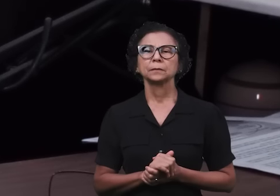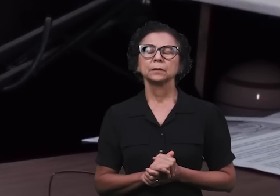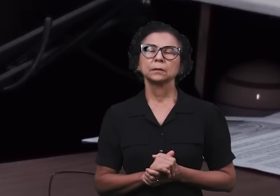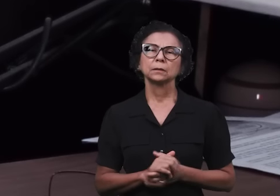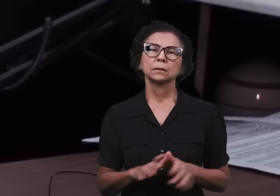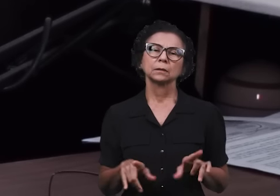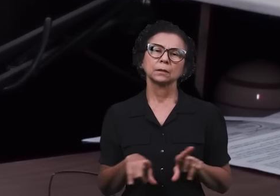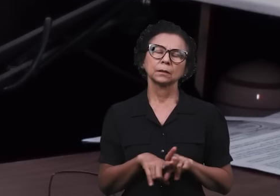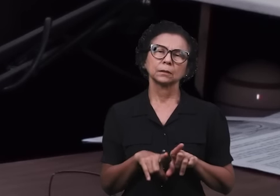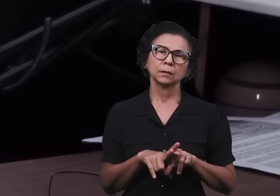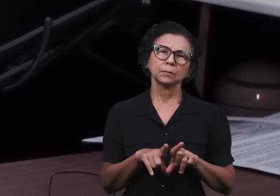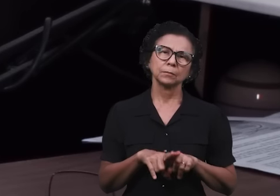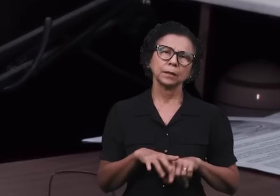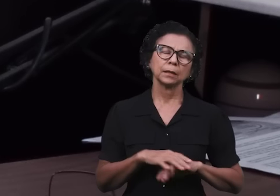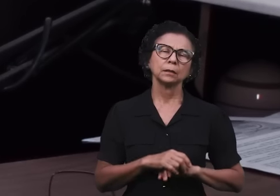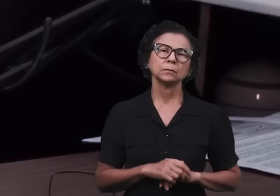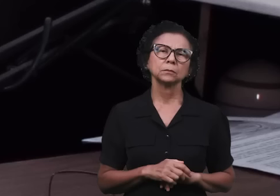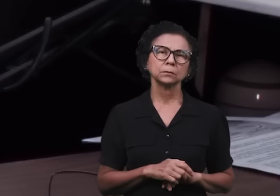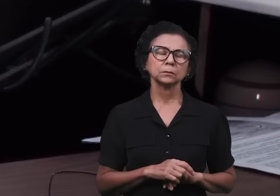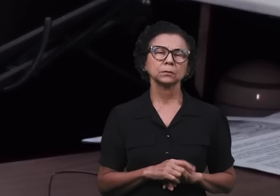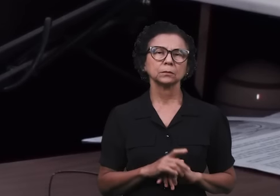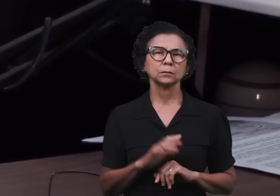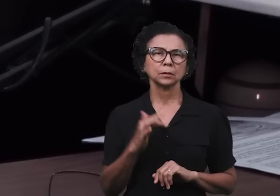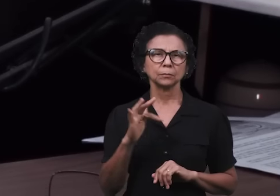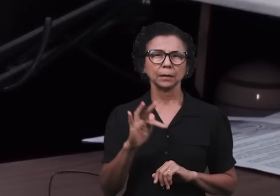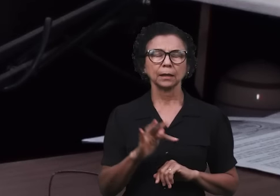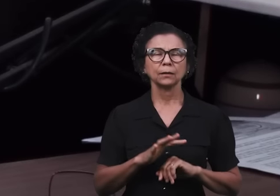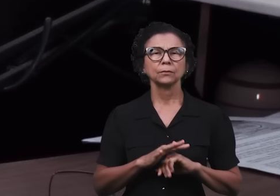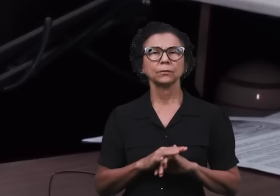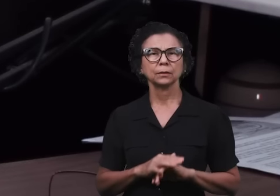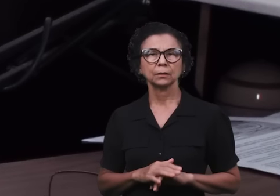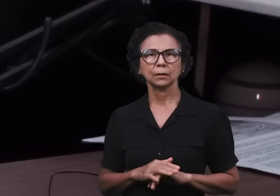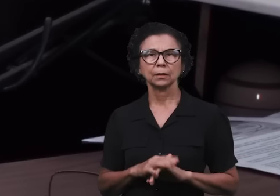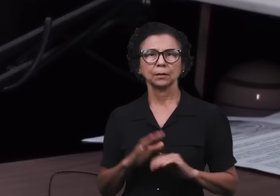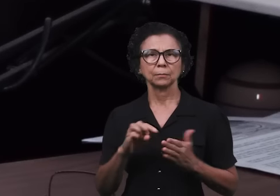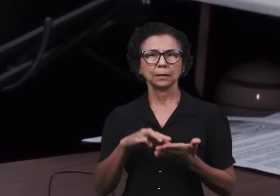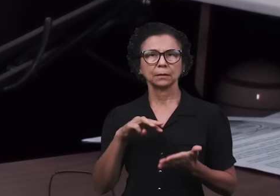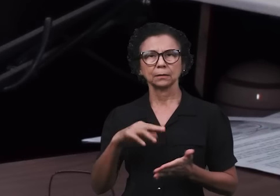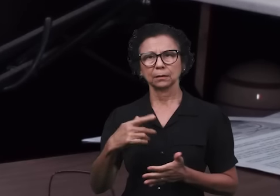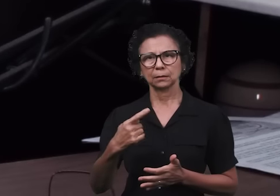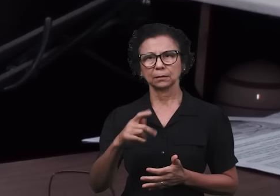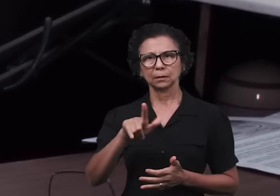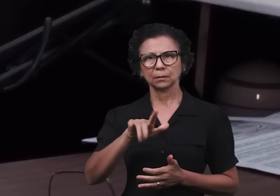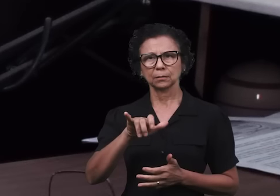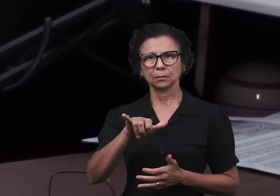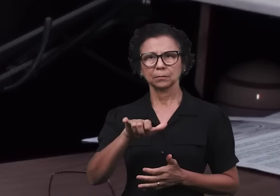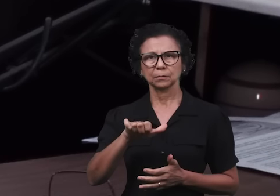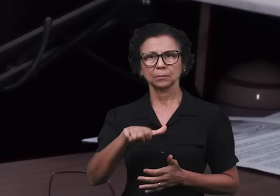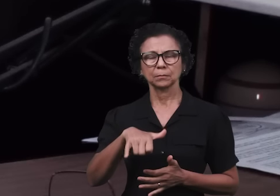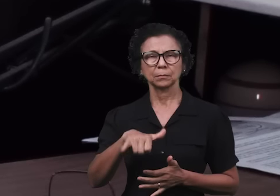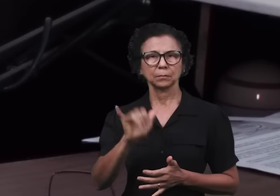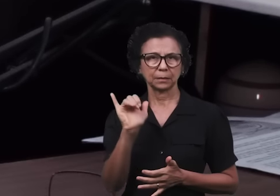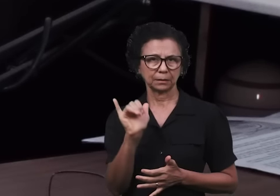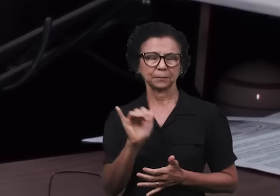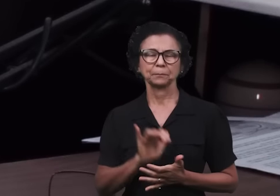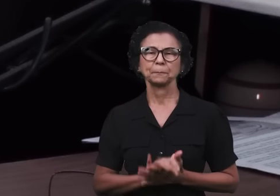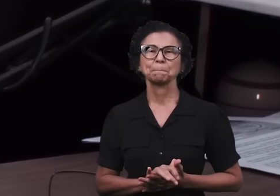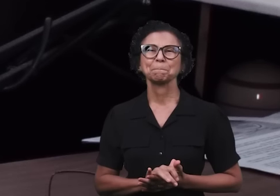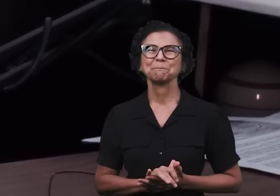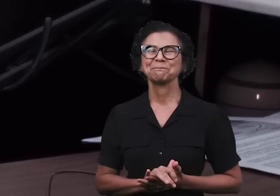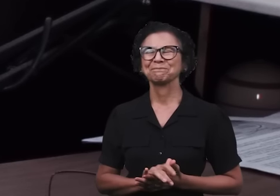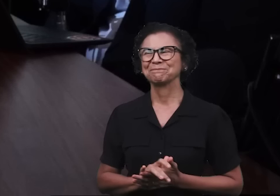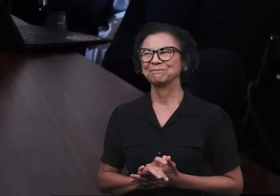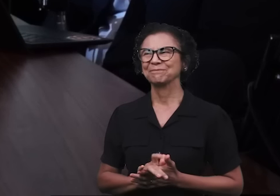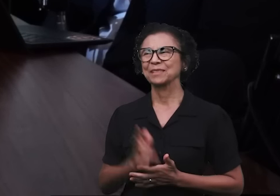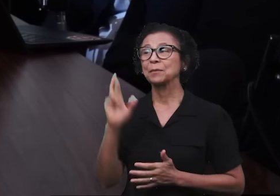daqui a alguns meses, nós estaremos presentes também na plataforma de streaming Maranata Play. Nós estamos aqui com o